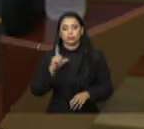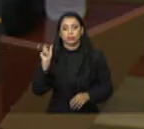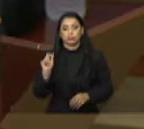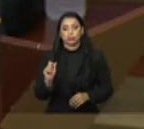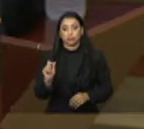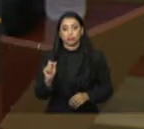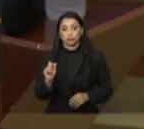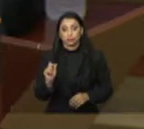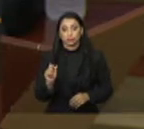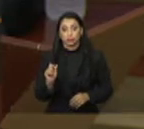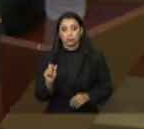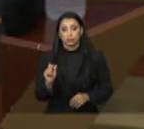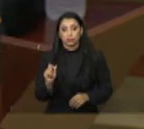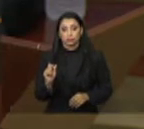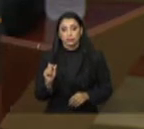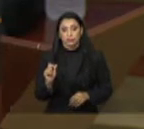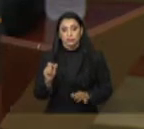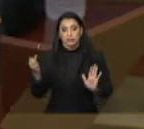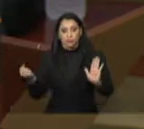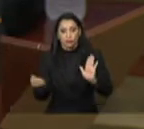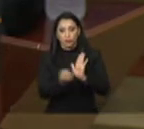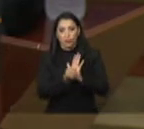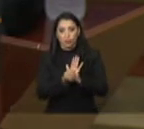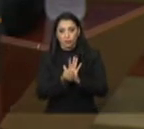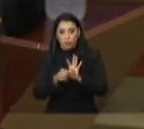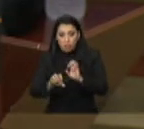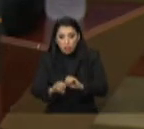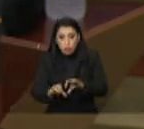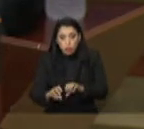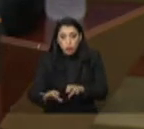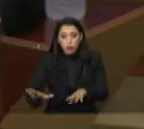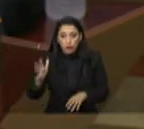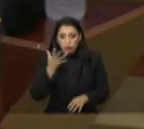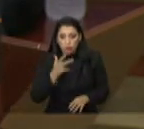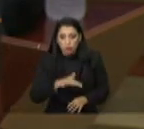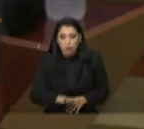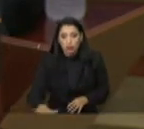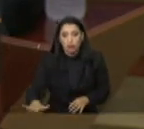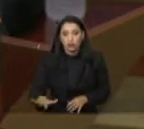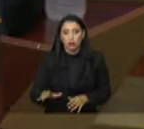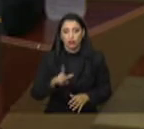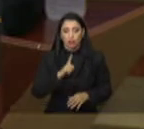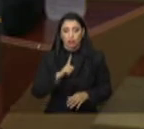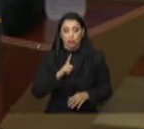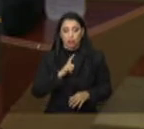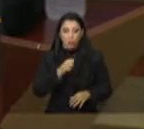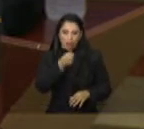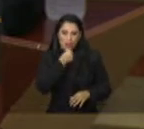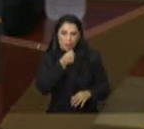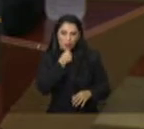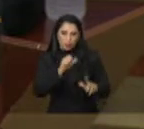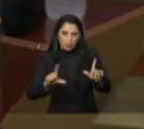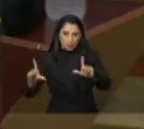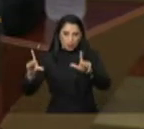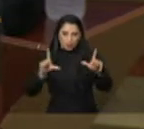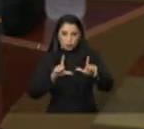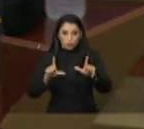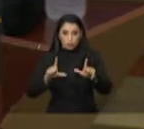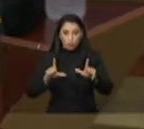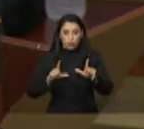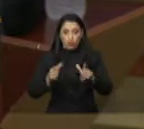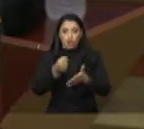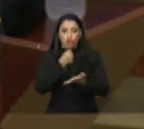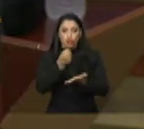que dualmente marca a educação infantil e a respeito disso reportagem recente veiculada no Jornal